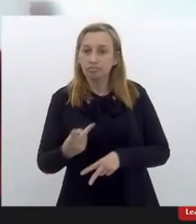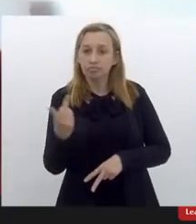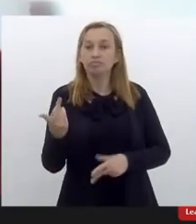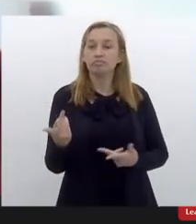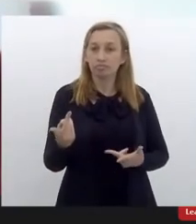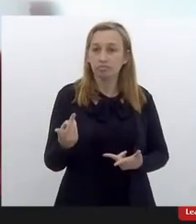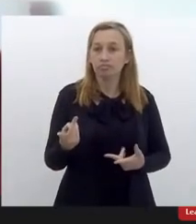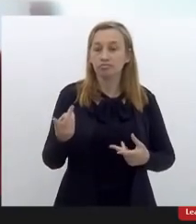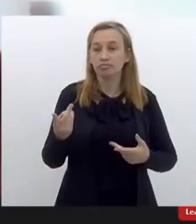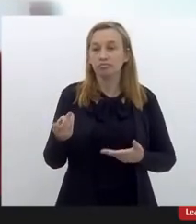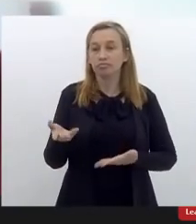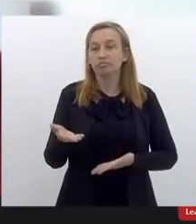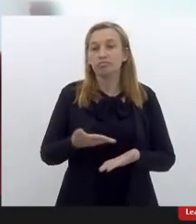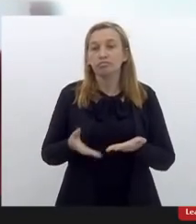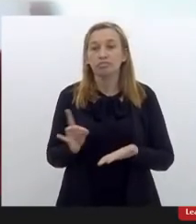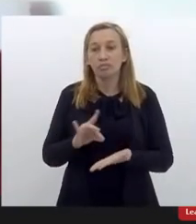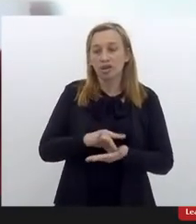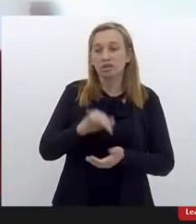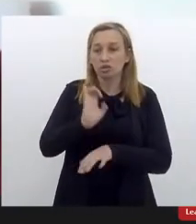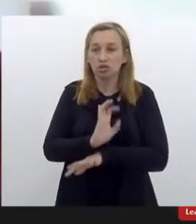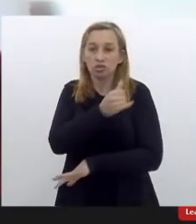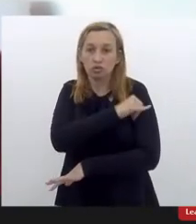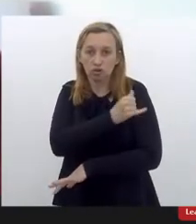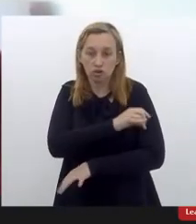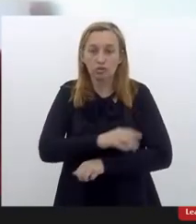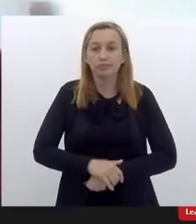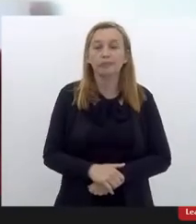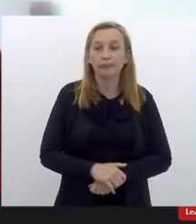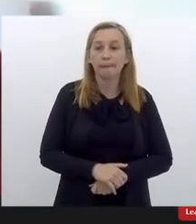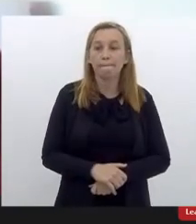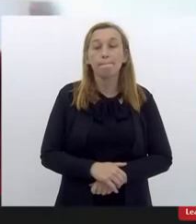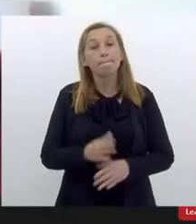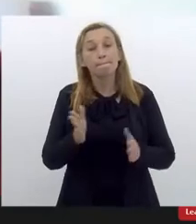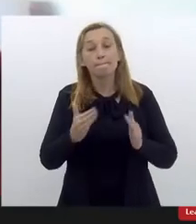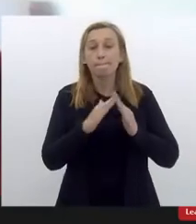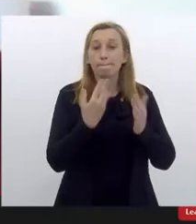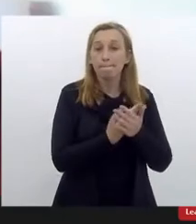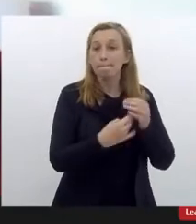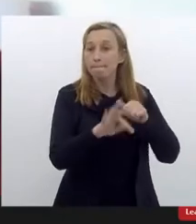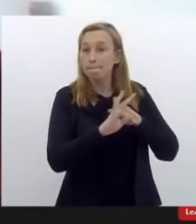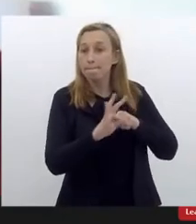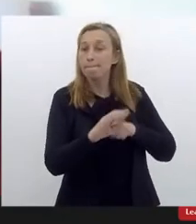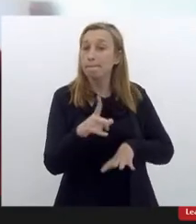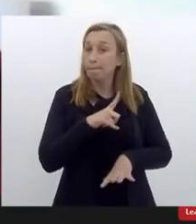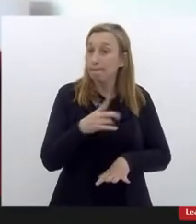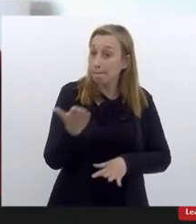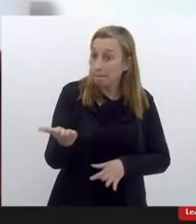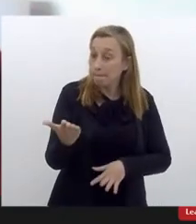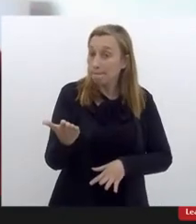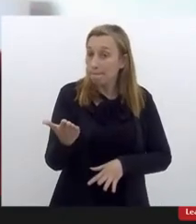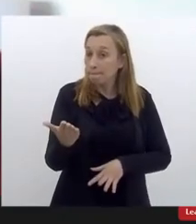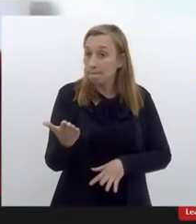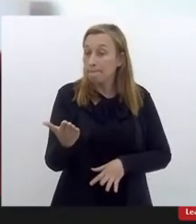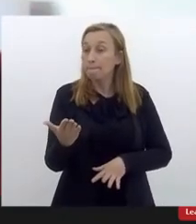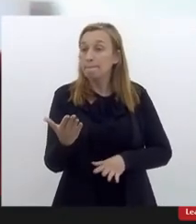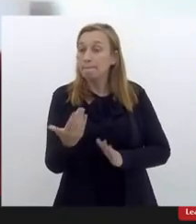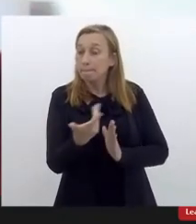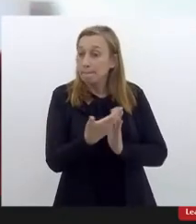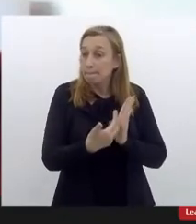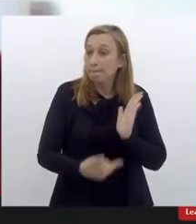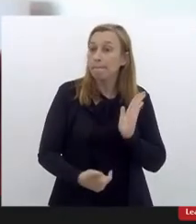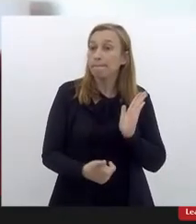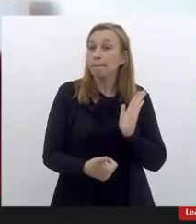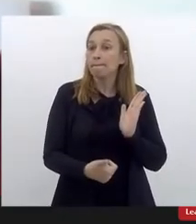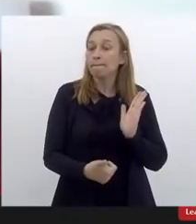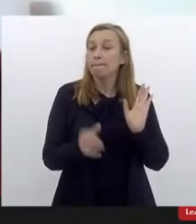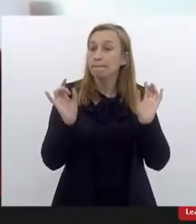valorização compatível com a realidade do Estado do Rio de Janeiro. E a gente, no caso da FAETEC, tem aí essa agenda, especialmente,